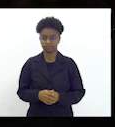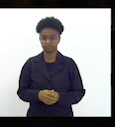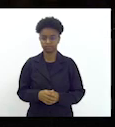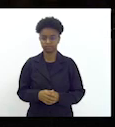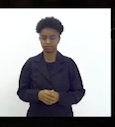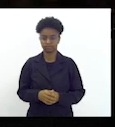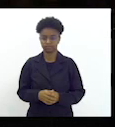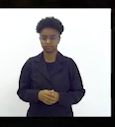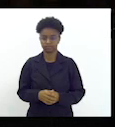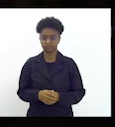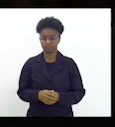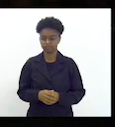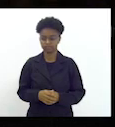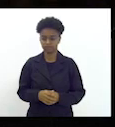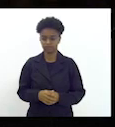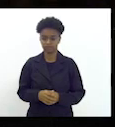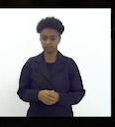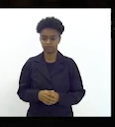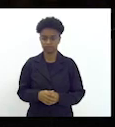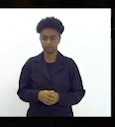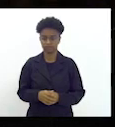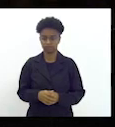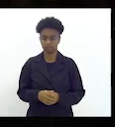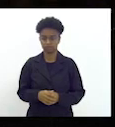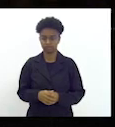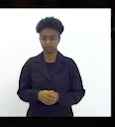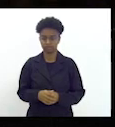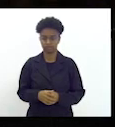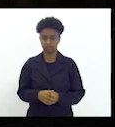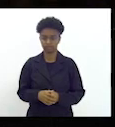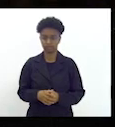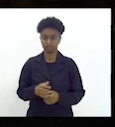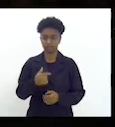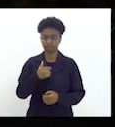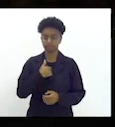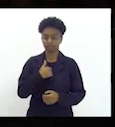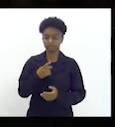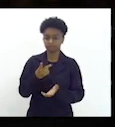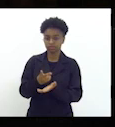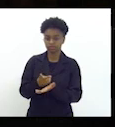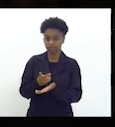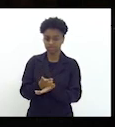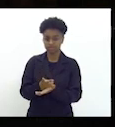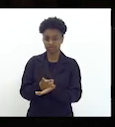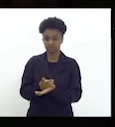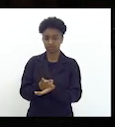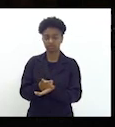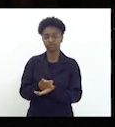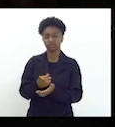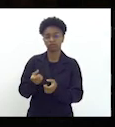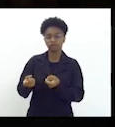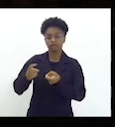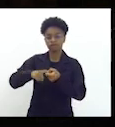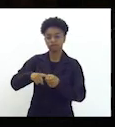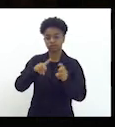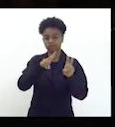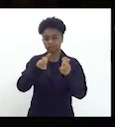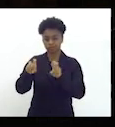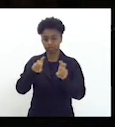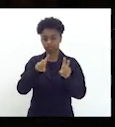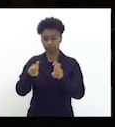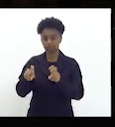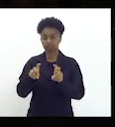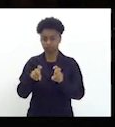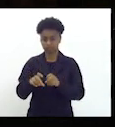e eu sempre retorno esse tema seu presidente Porque é